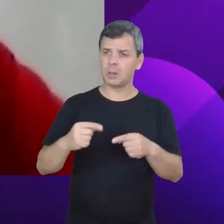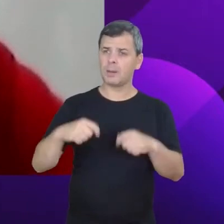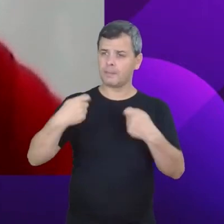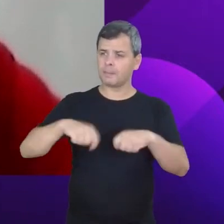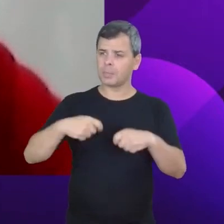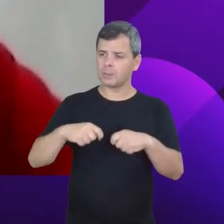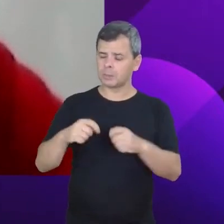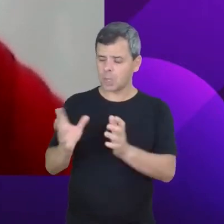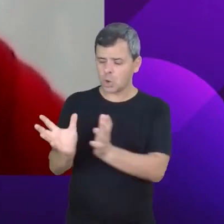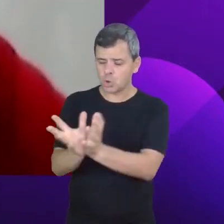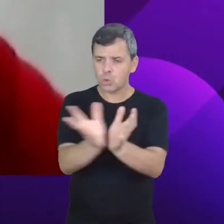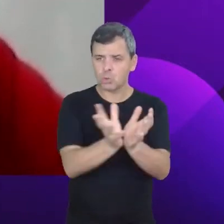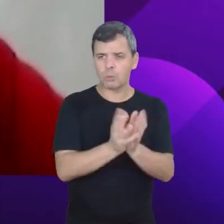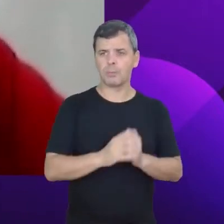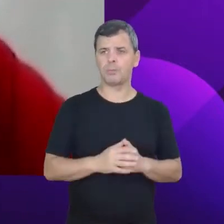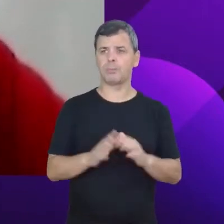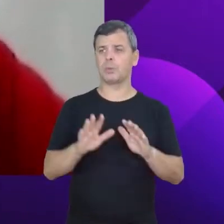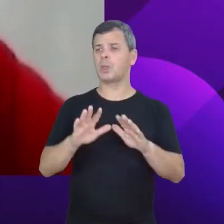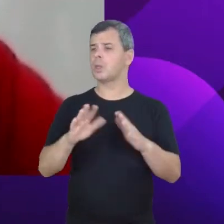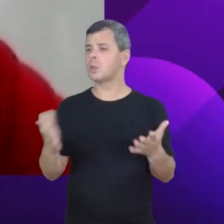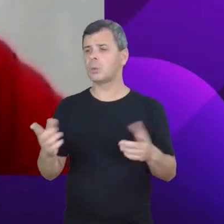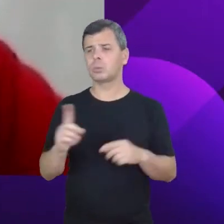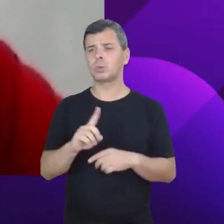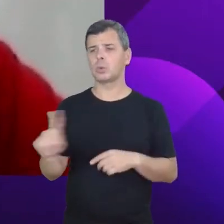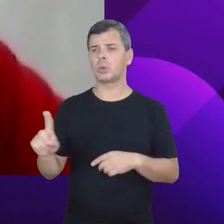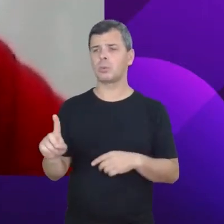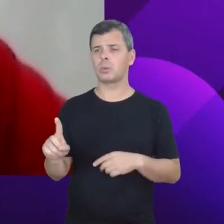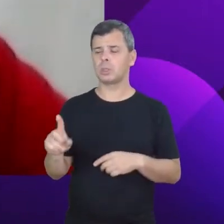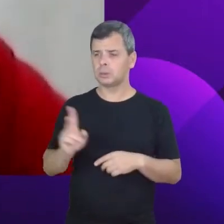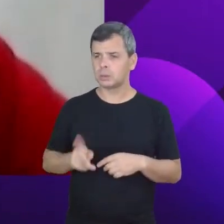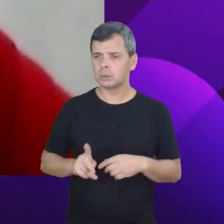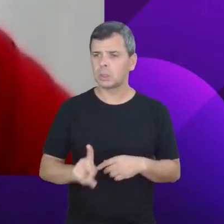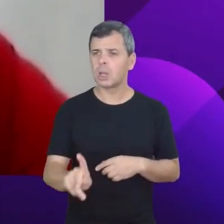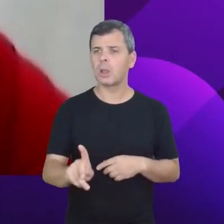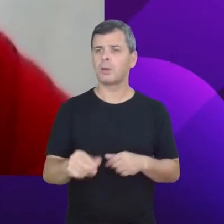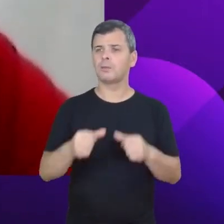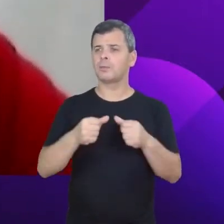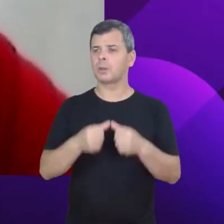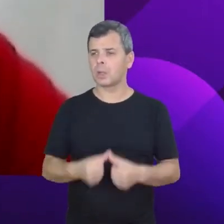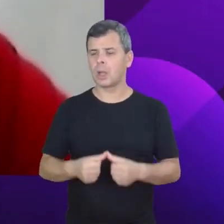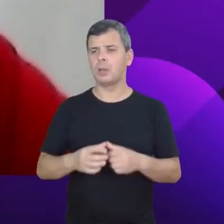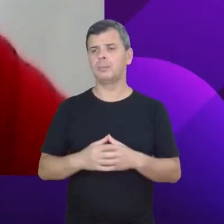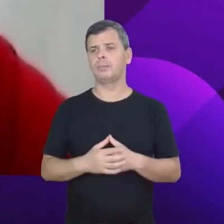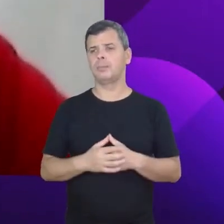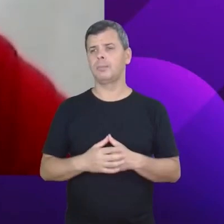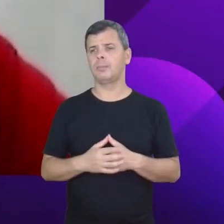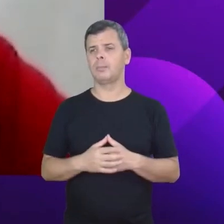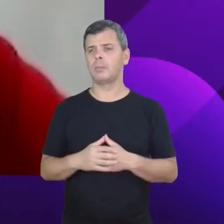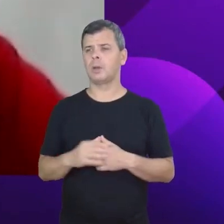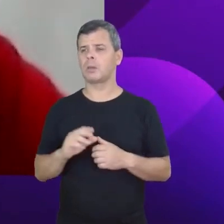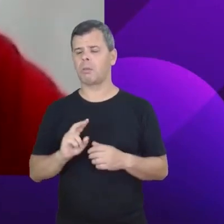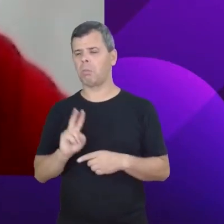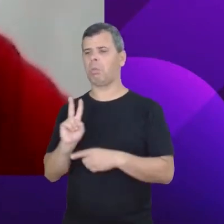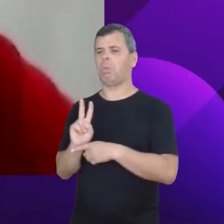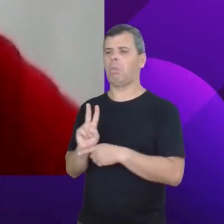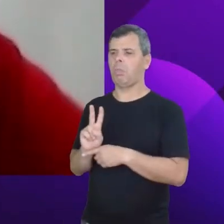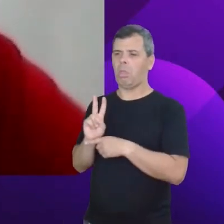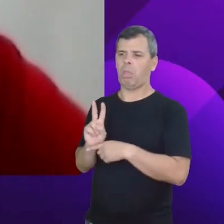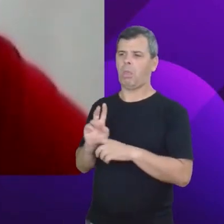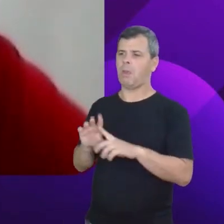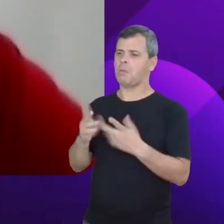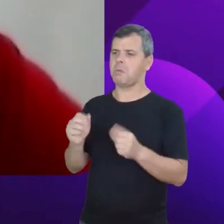que ser coletivo. Então, não dá para a gente sempre ficar na autodefesa,